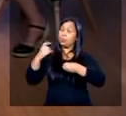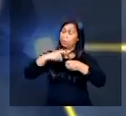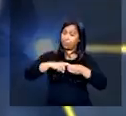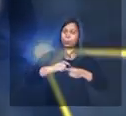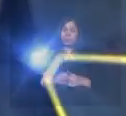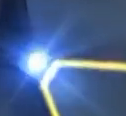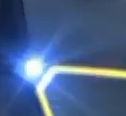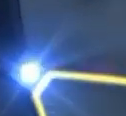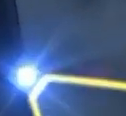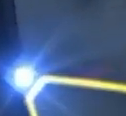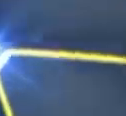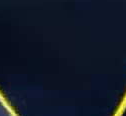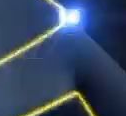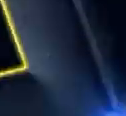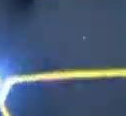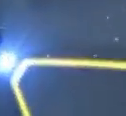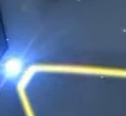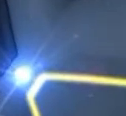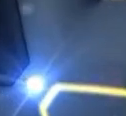daí.